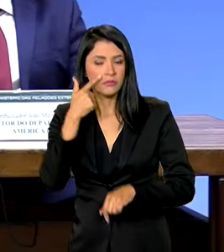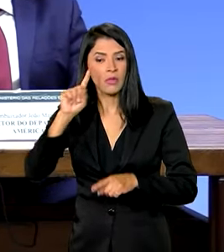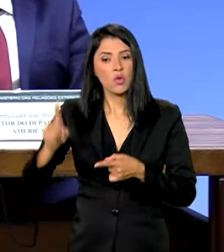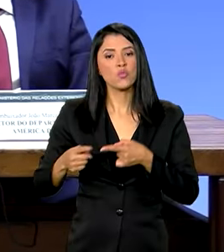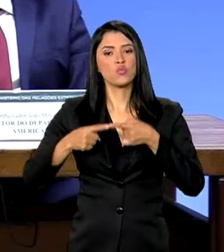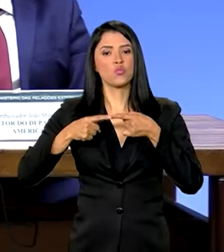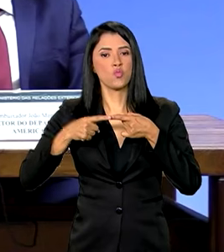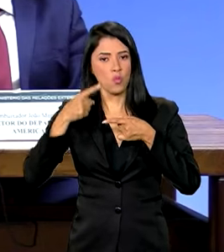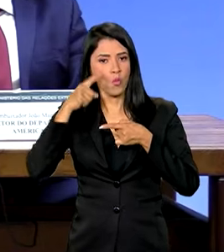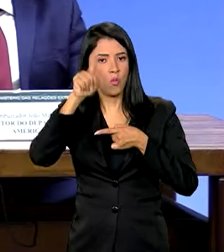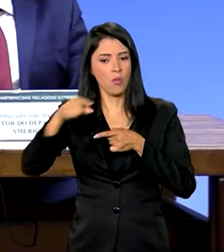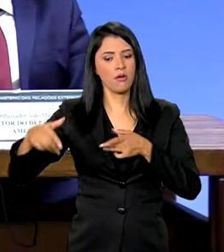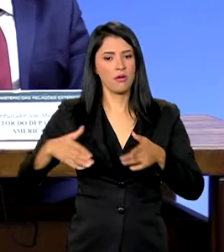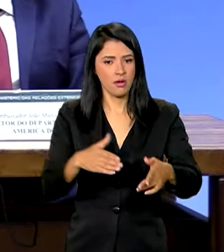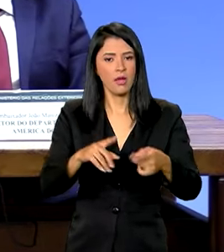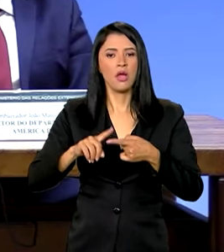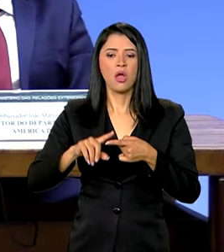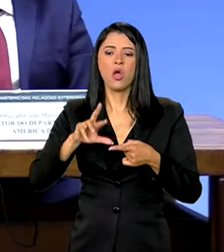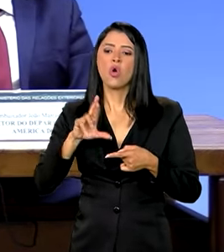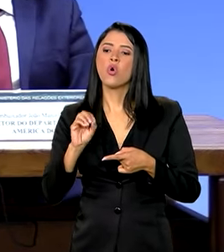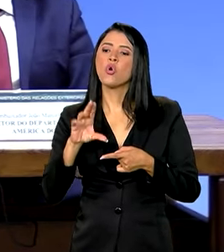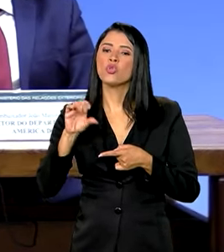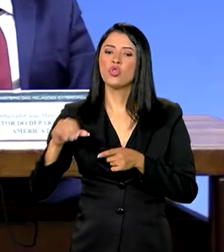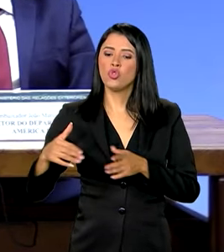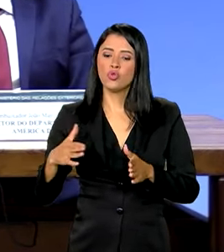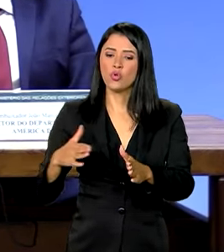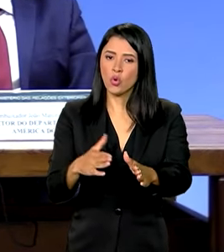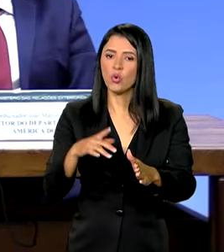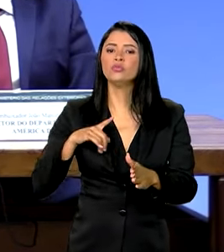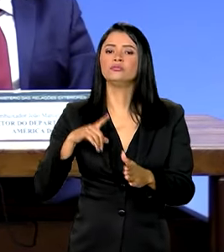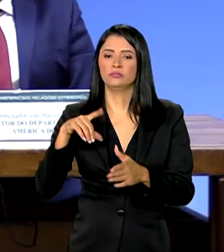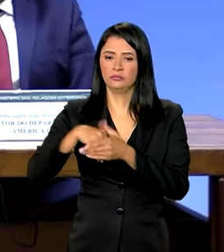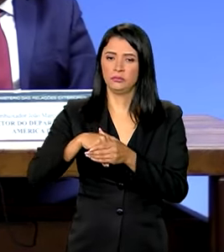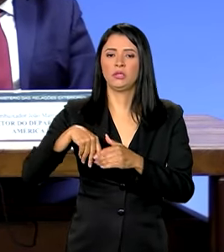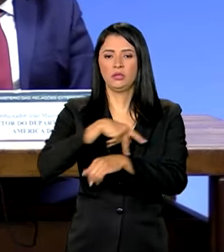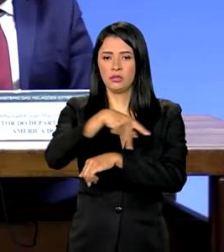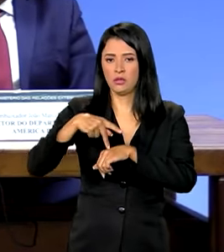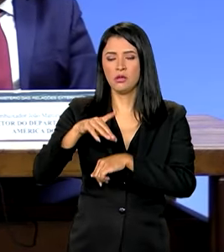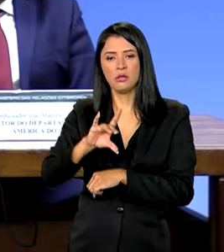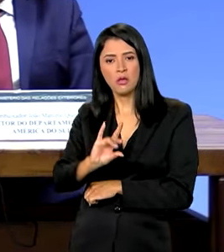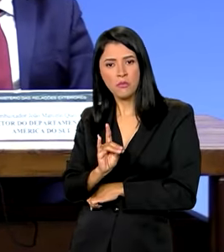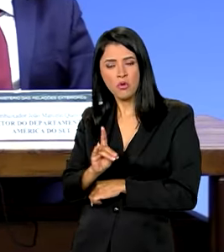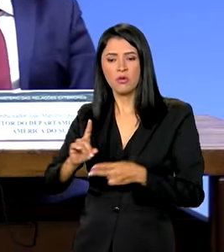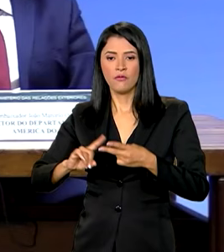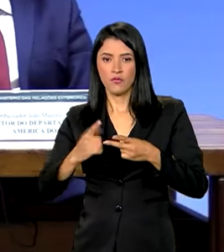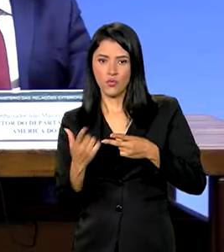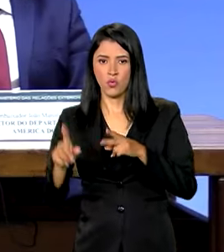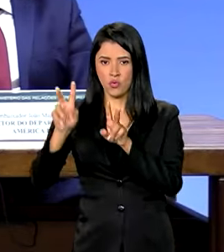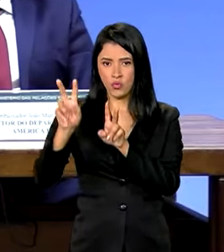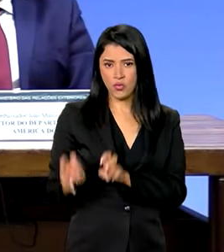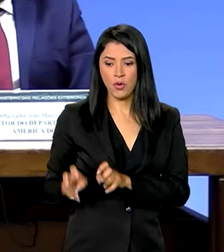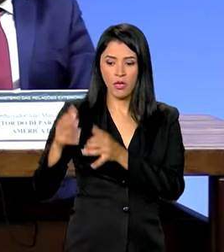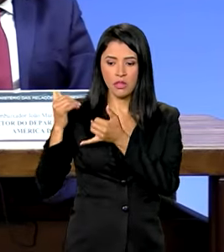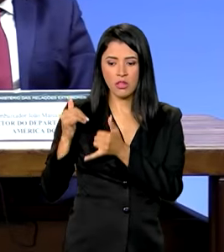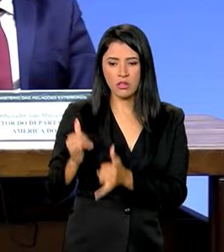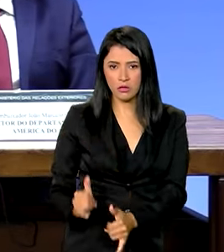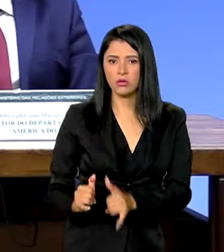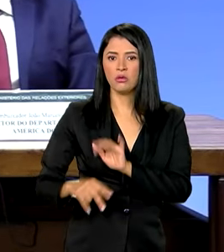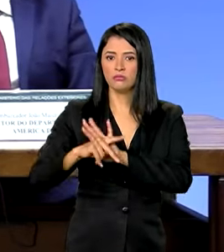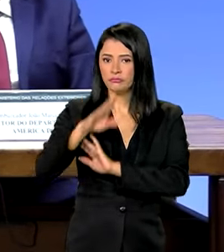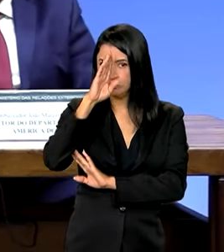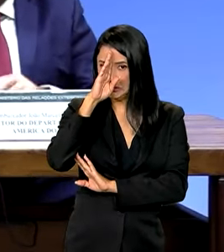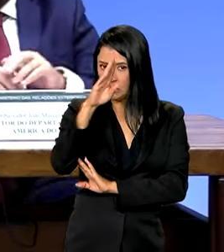uma das rotas, acho que é o quadrante Rondon, né, inclui a Bolívia. Energia é um tema central da pauta, como